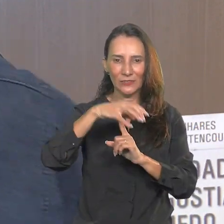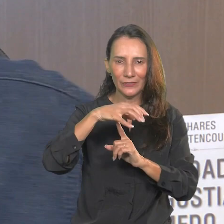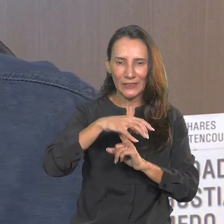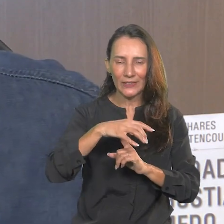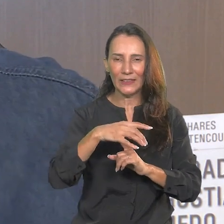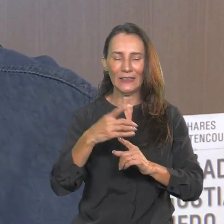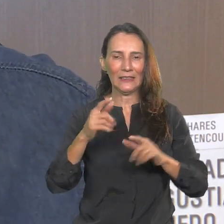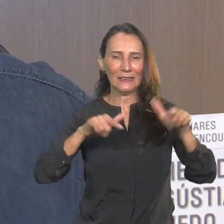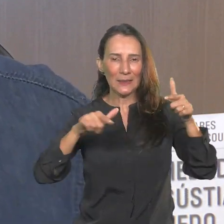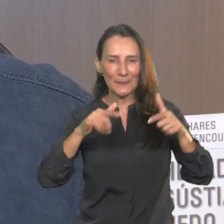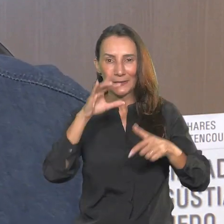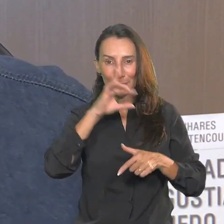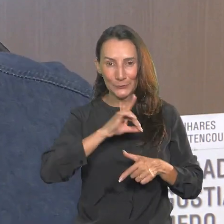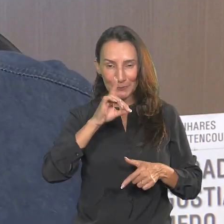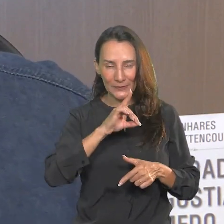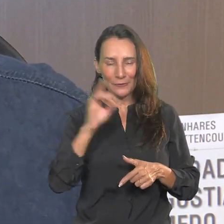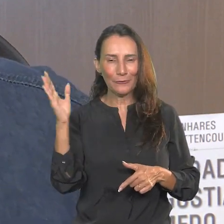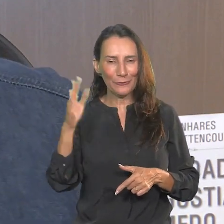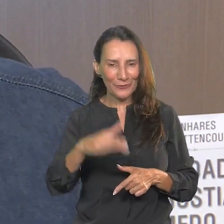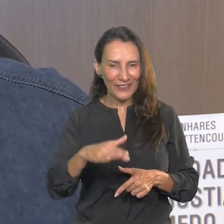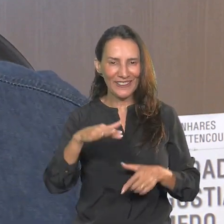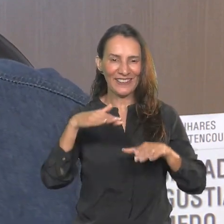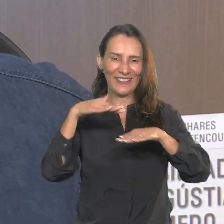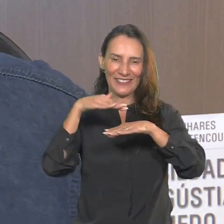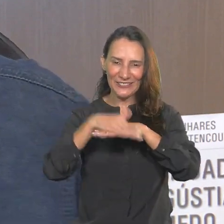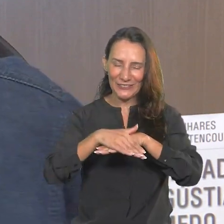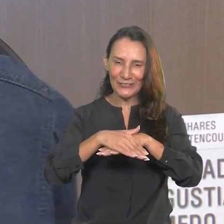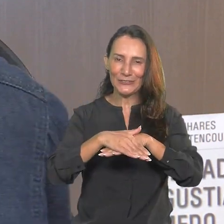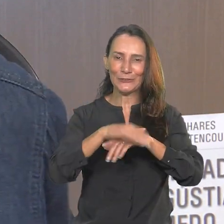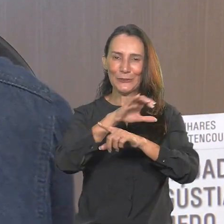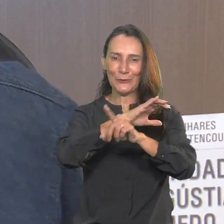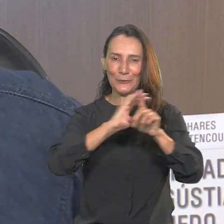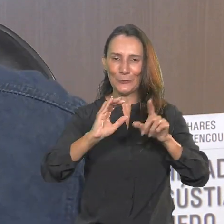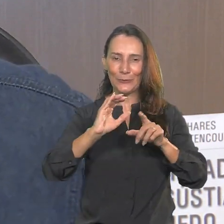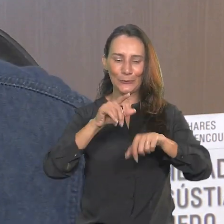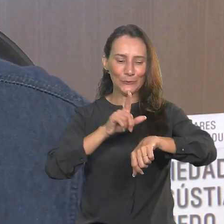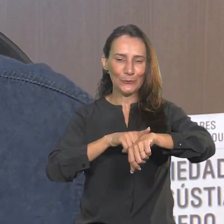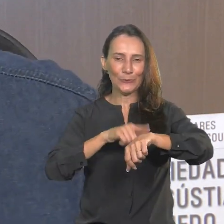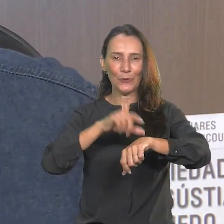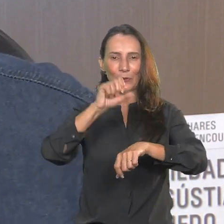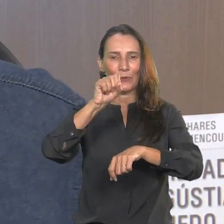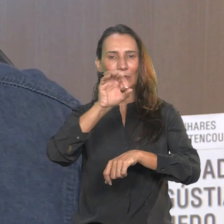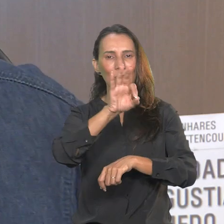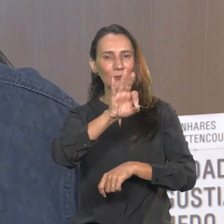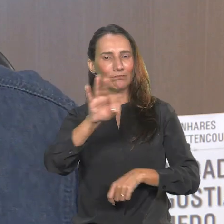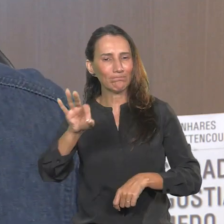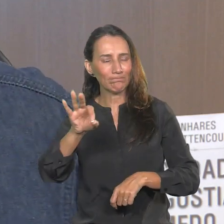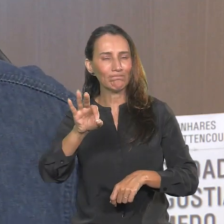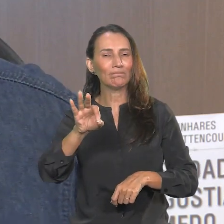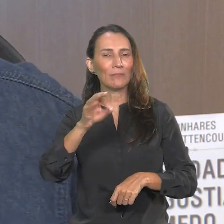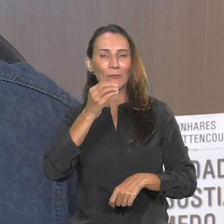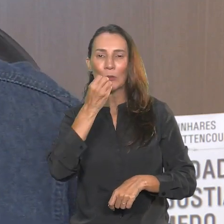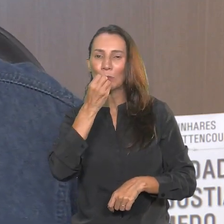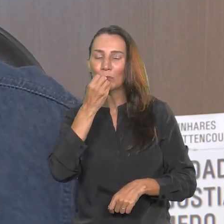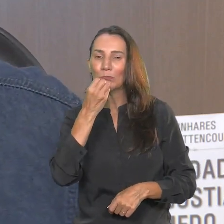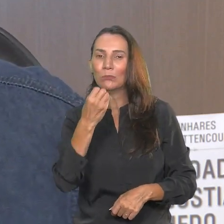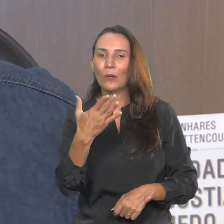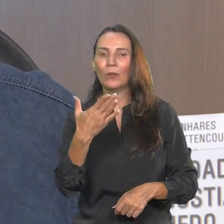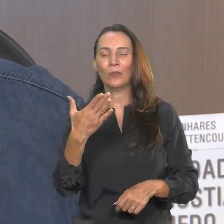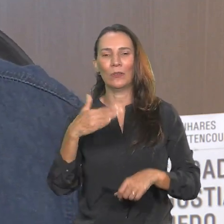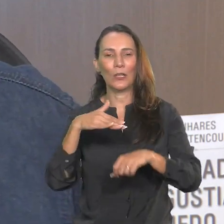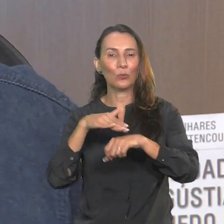no shopping. Então tá aí, ó, domingo, caixa d'água, às 20 horas, sempre um culto muito abençoado